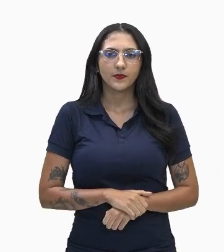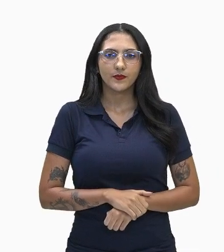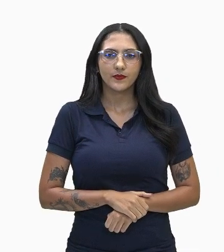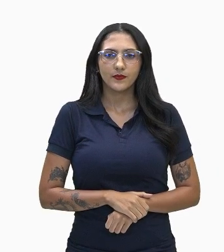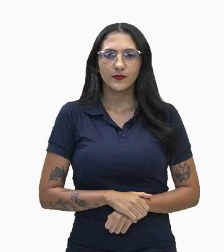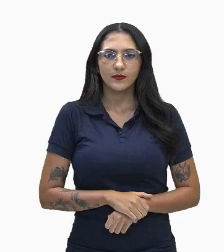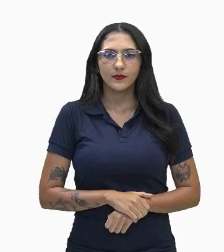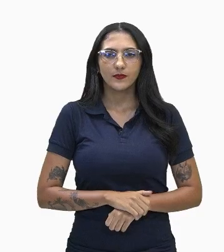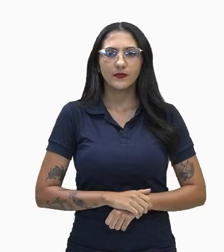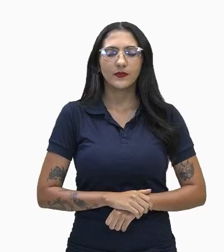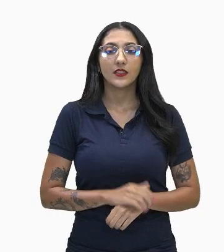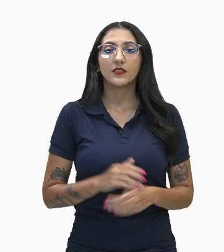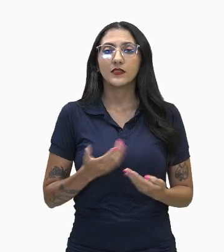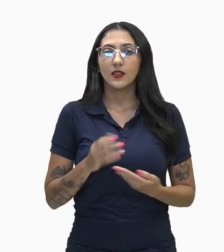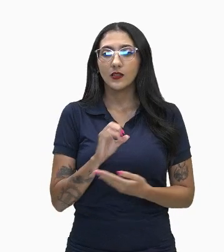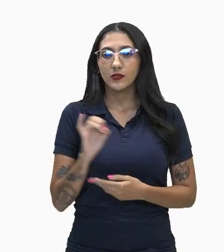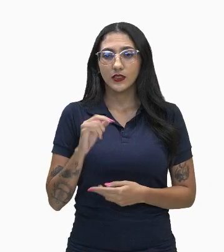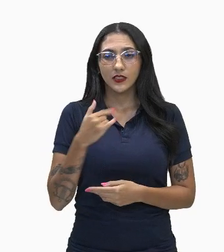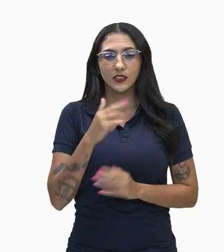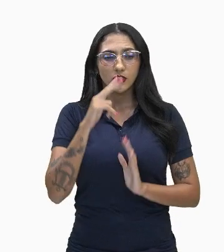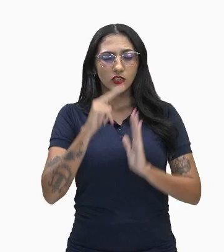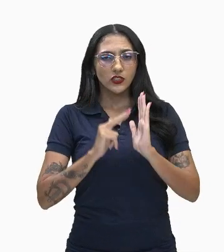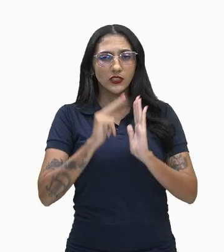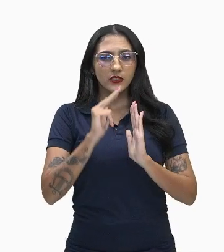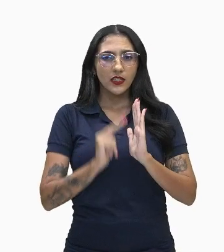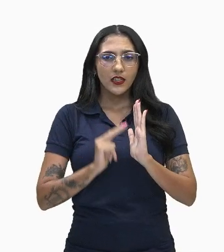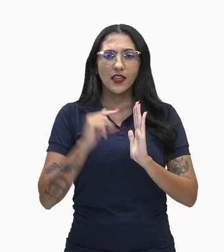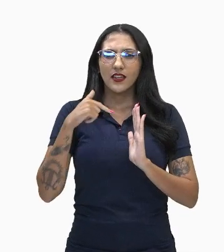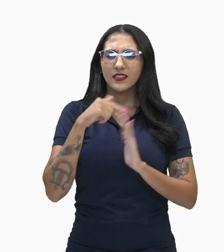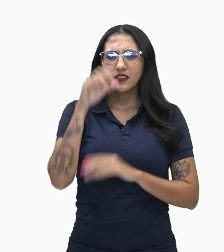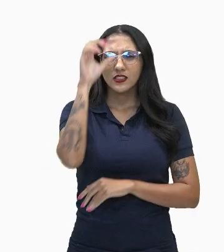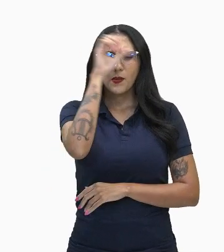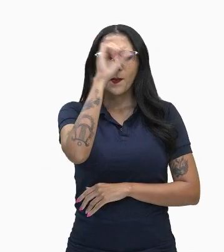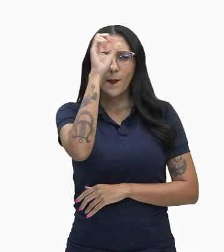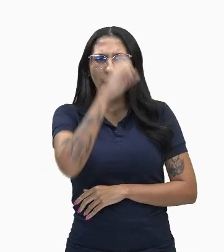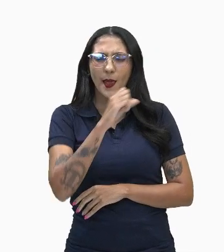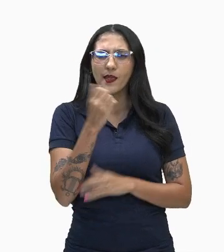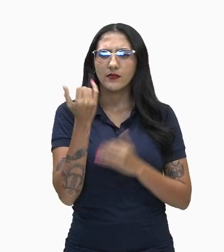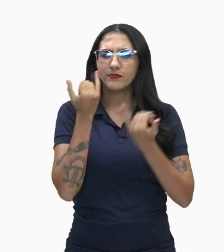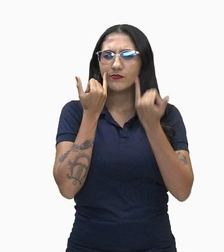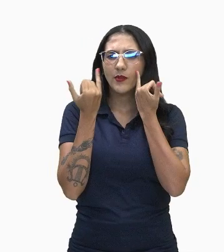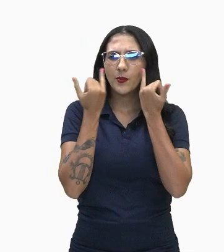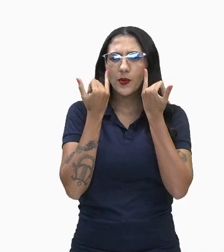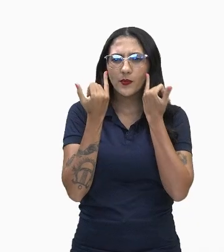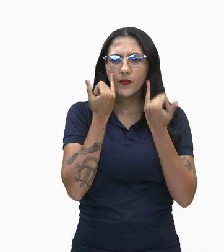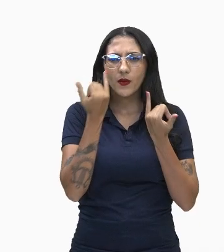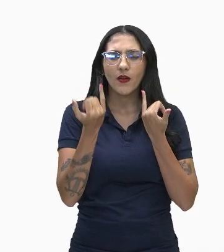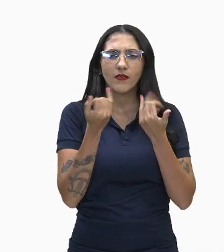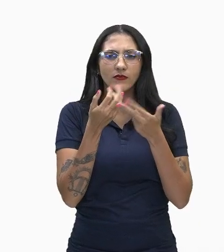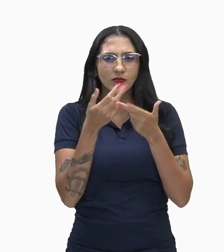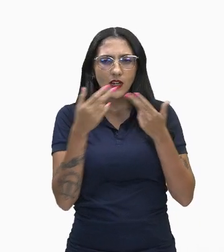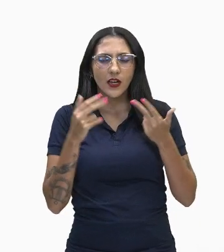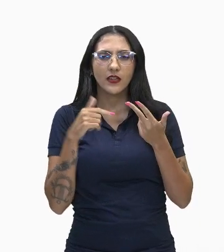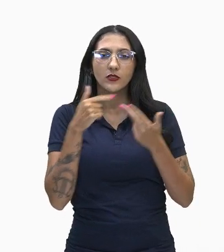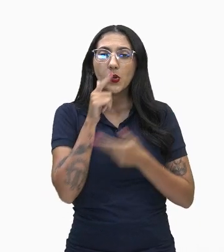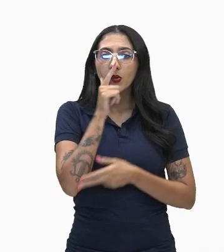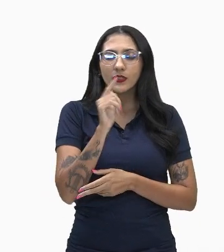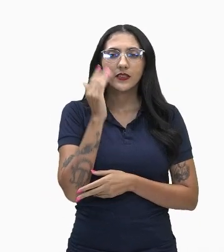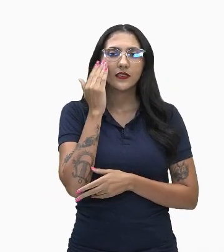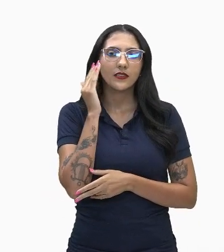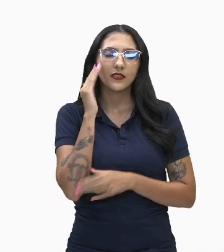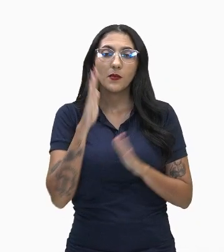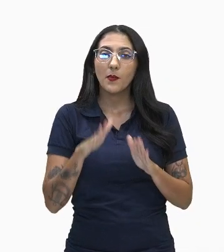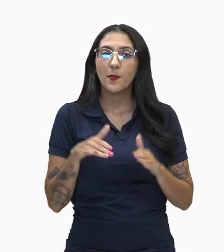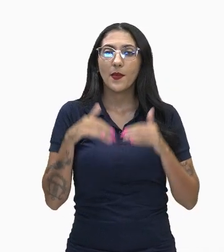gente lê, a gente aprende, a gente se informa, a gente consegue compreender melhor o mundo ao